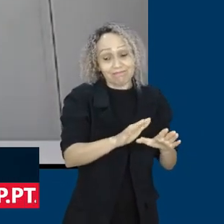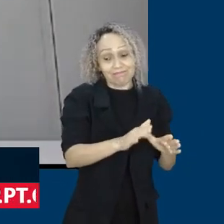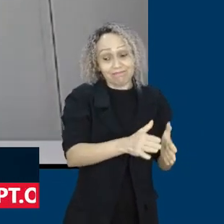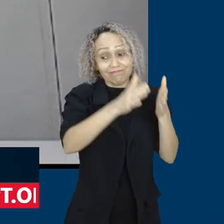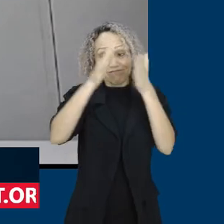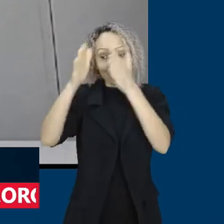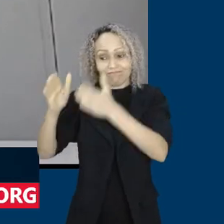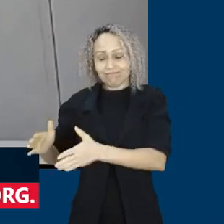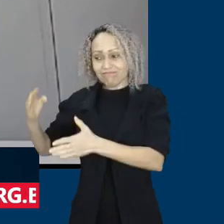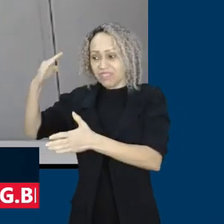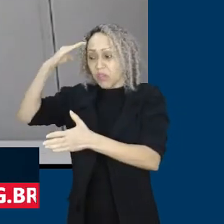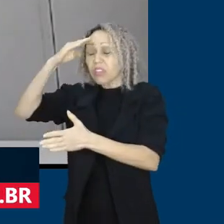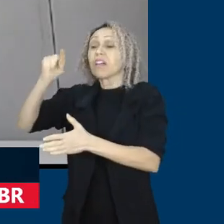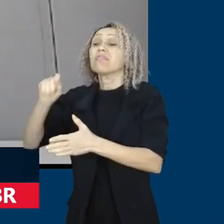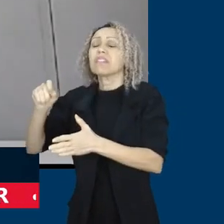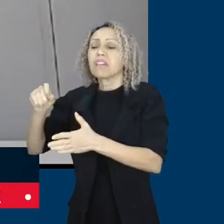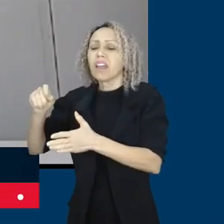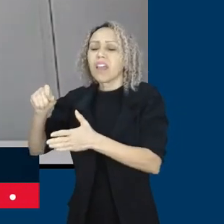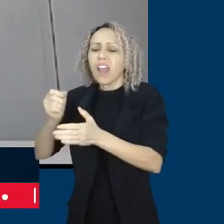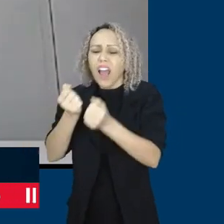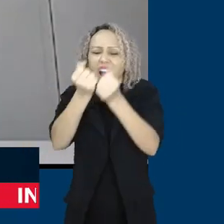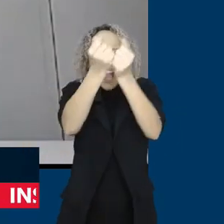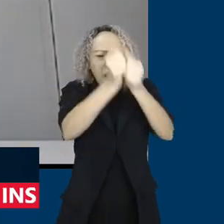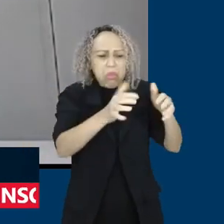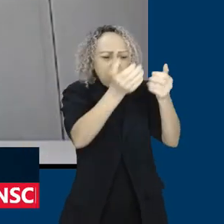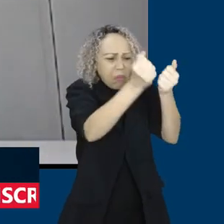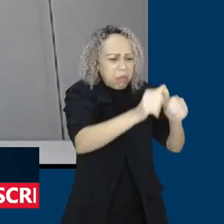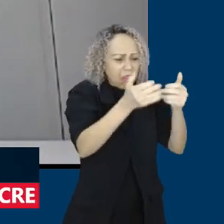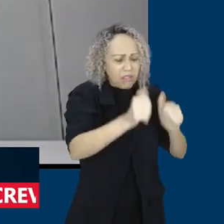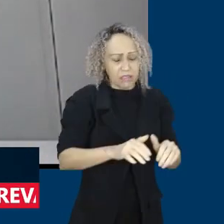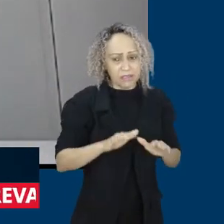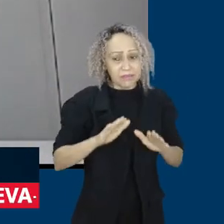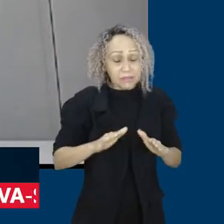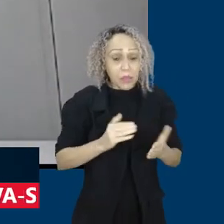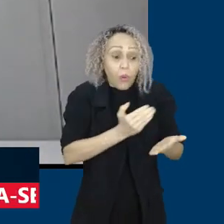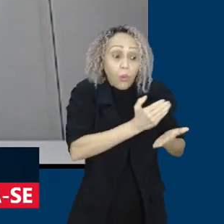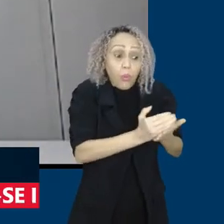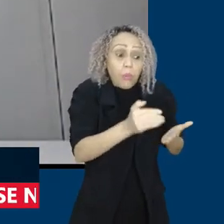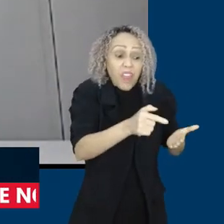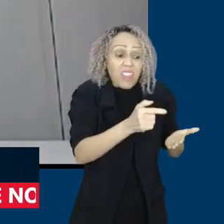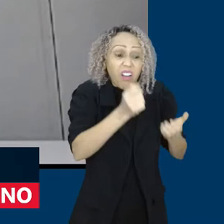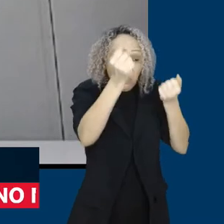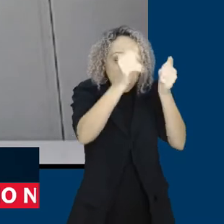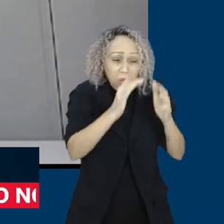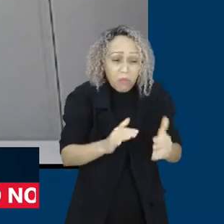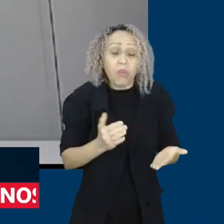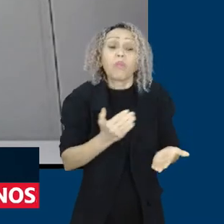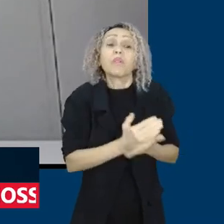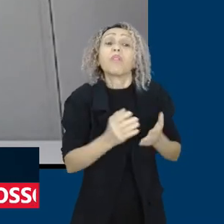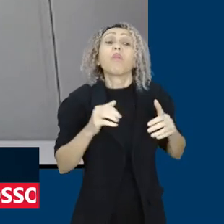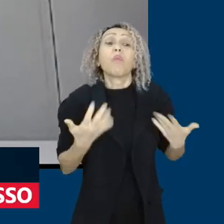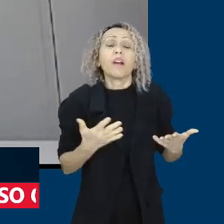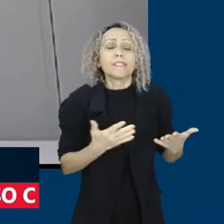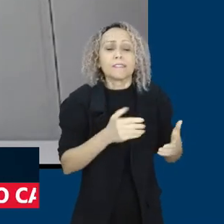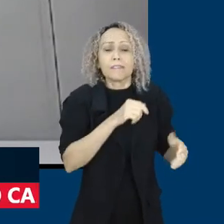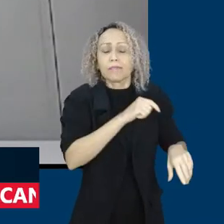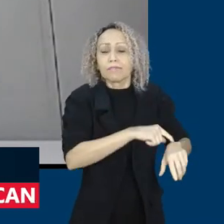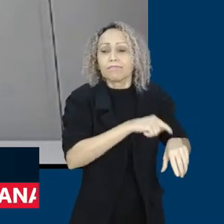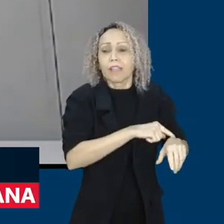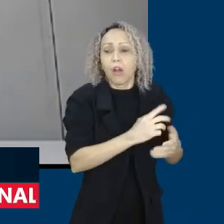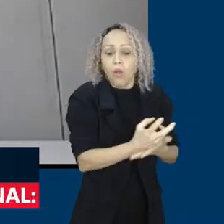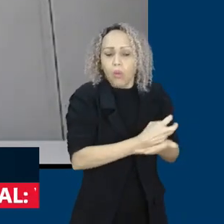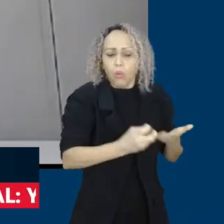social desde o golpe de 2016 passando pelo temer o bolsonaro é abrir essa possibilidade